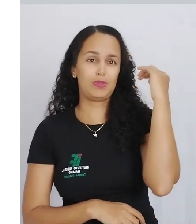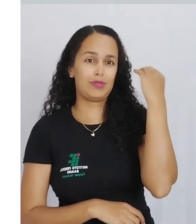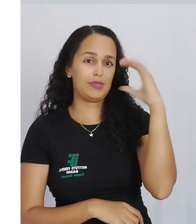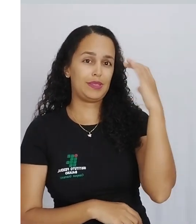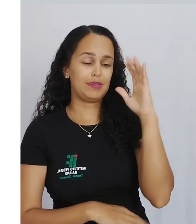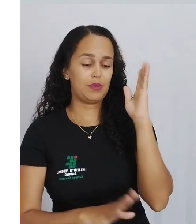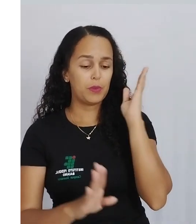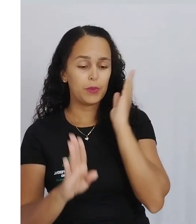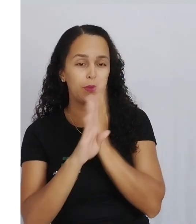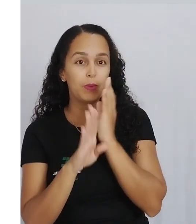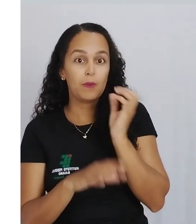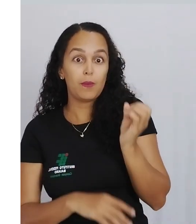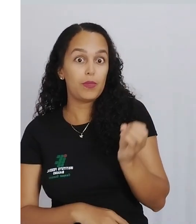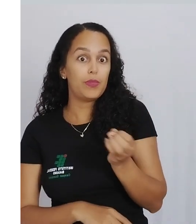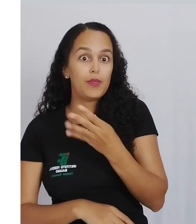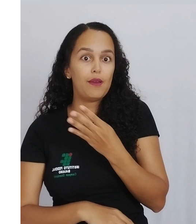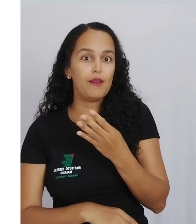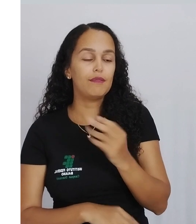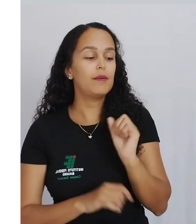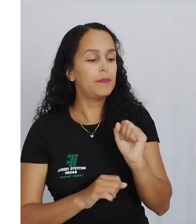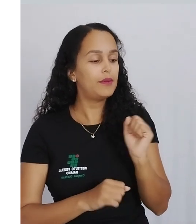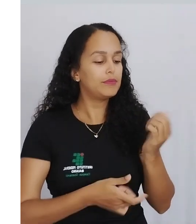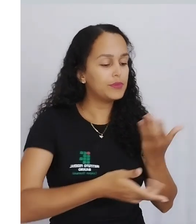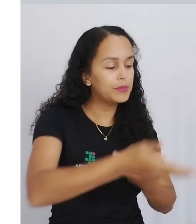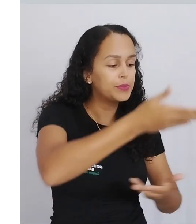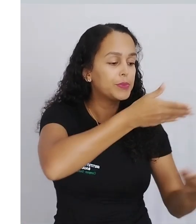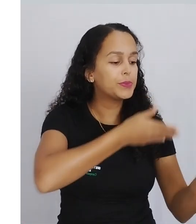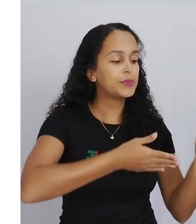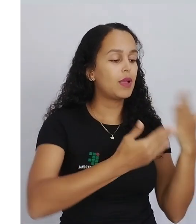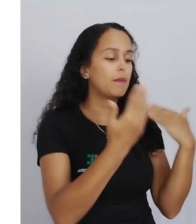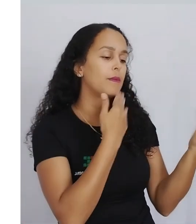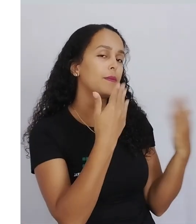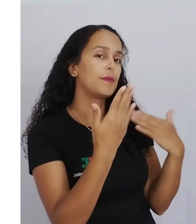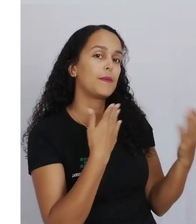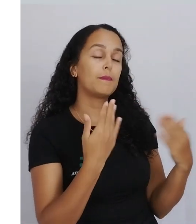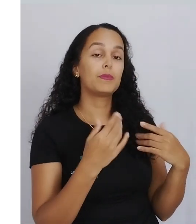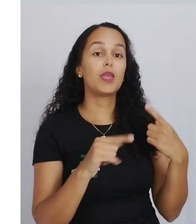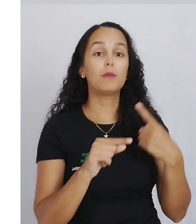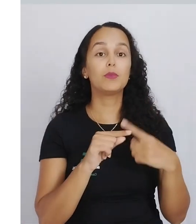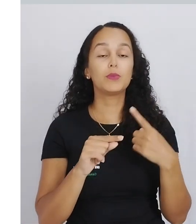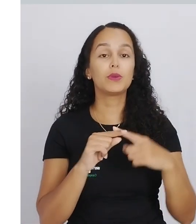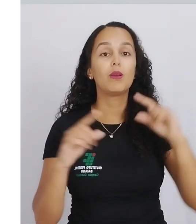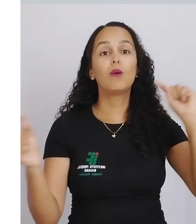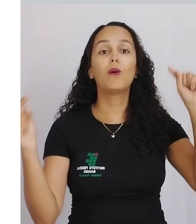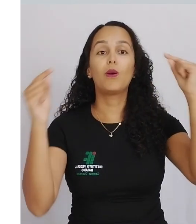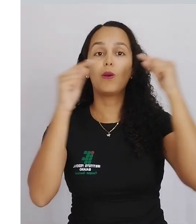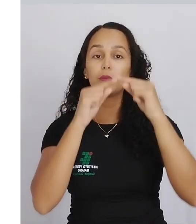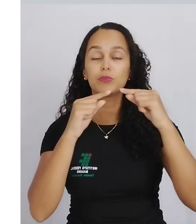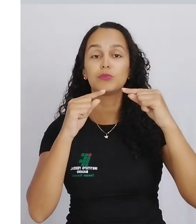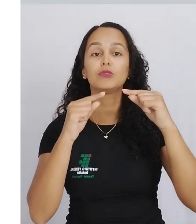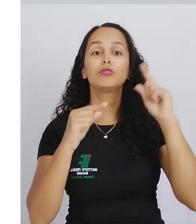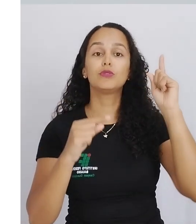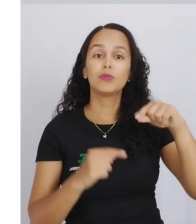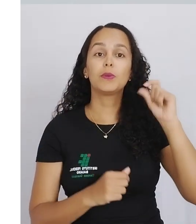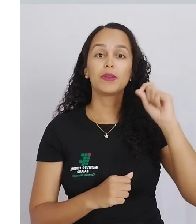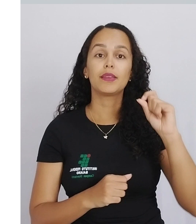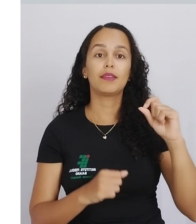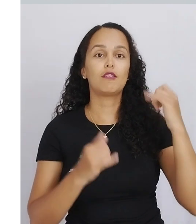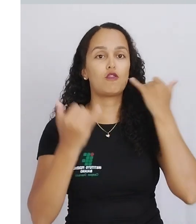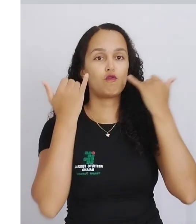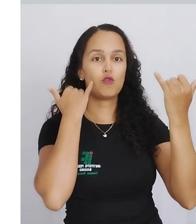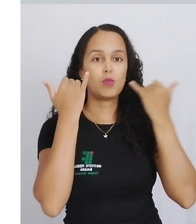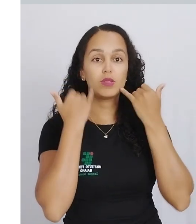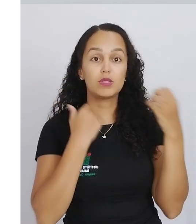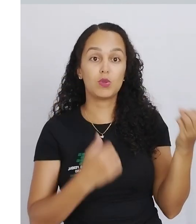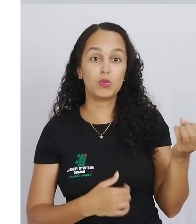descoberta e compartilhar sua descoberta com outra pessoa, até porque o objetivo da ciência é o